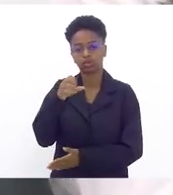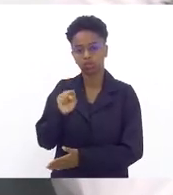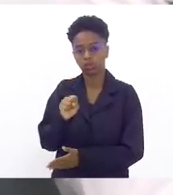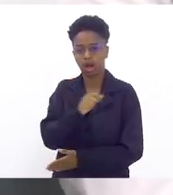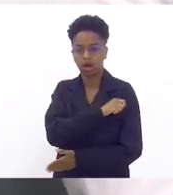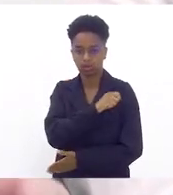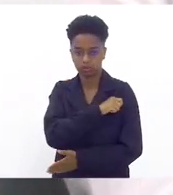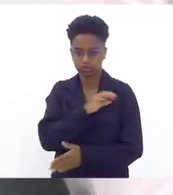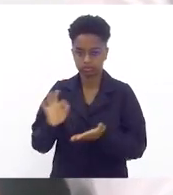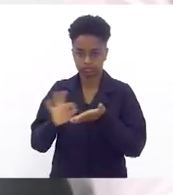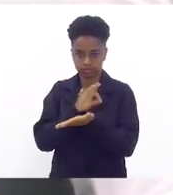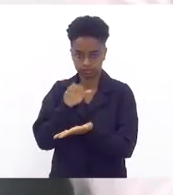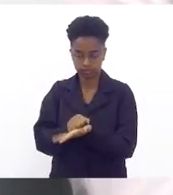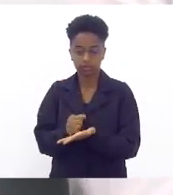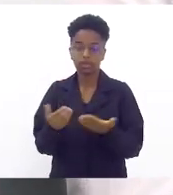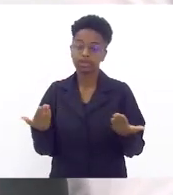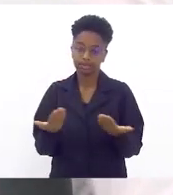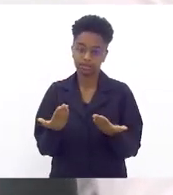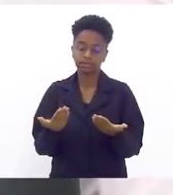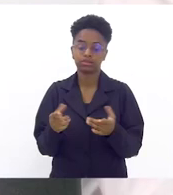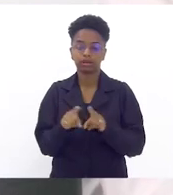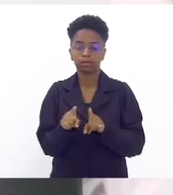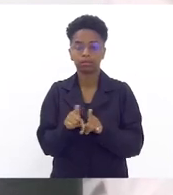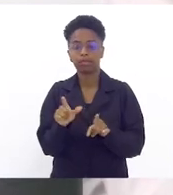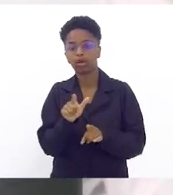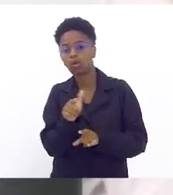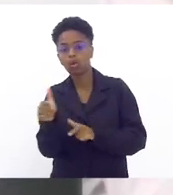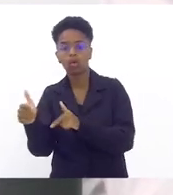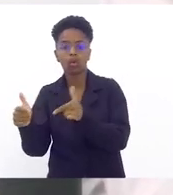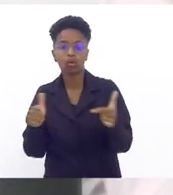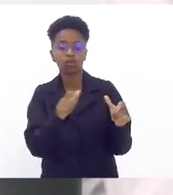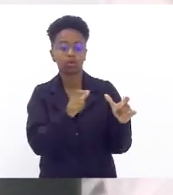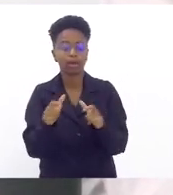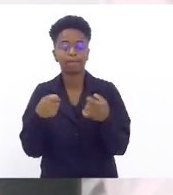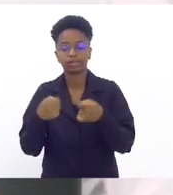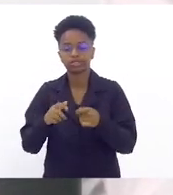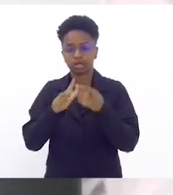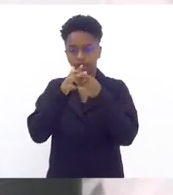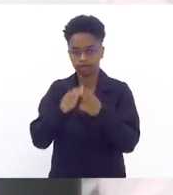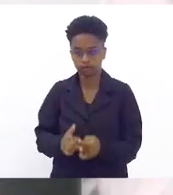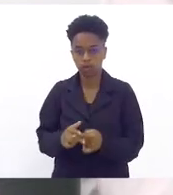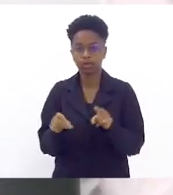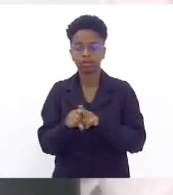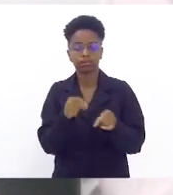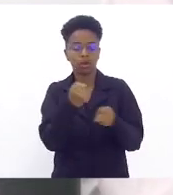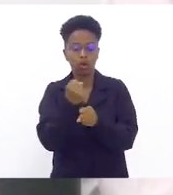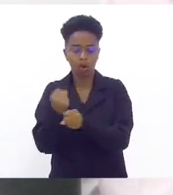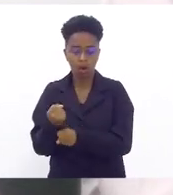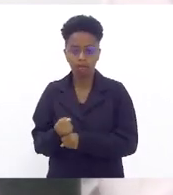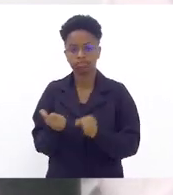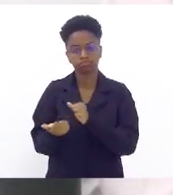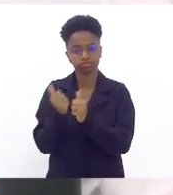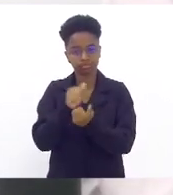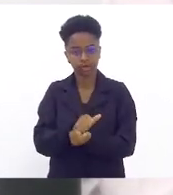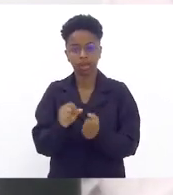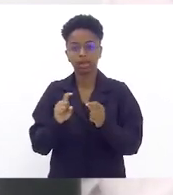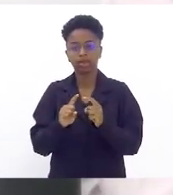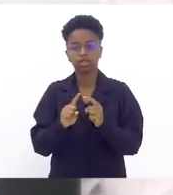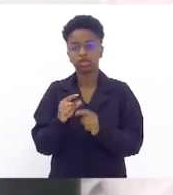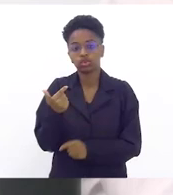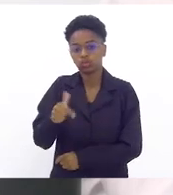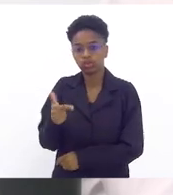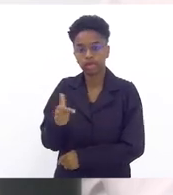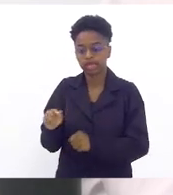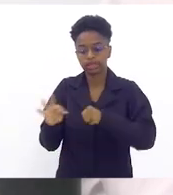dos problemas no casarão todos os outros espaços da escola cara assim de reforma reparos e adequação básica não temos pessoal